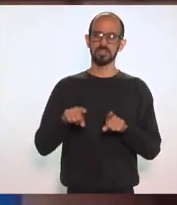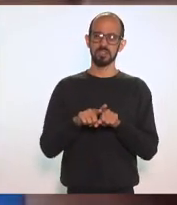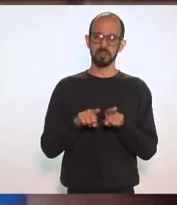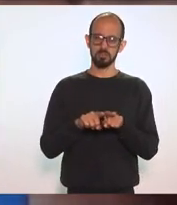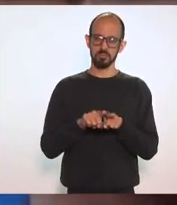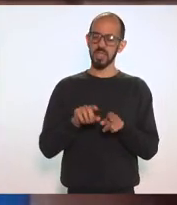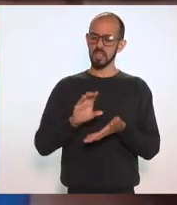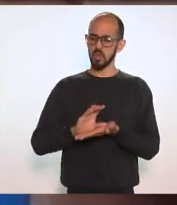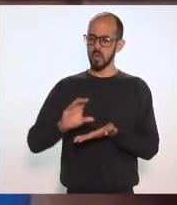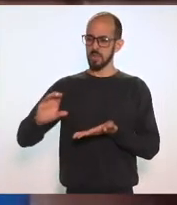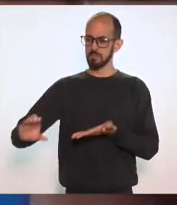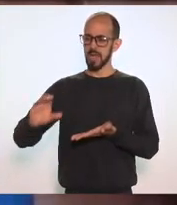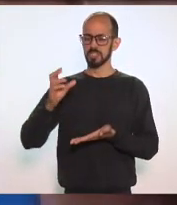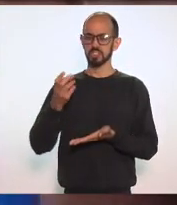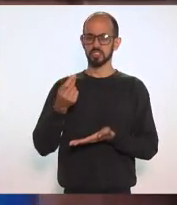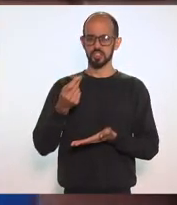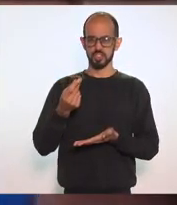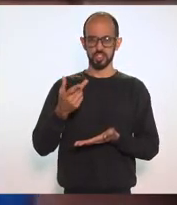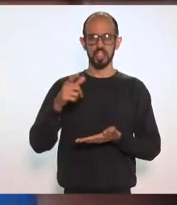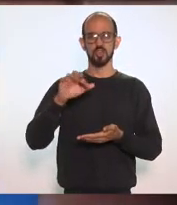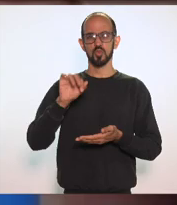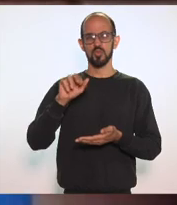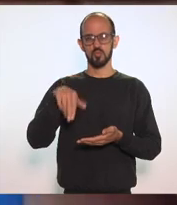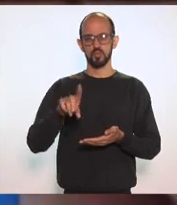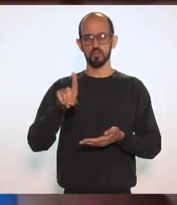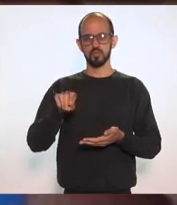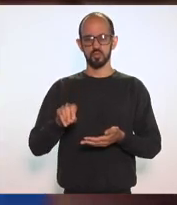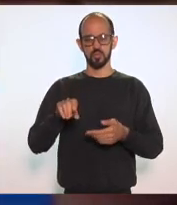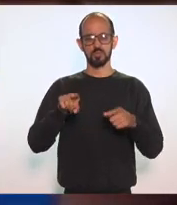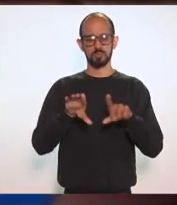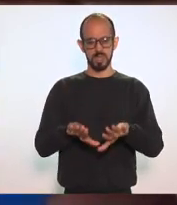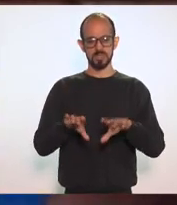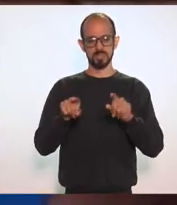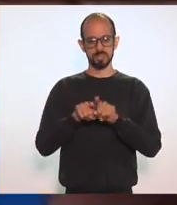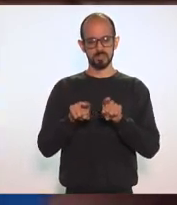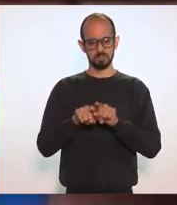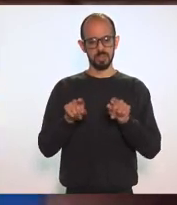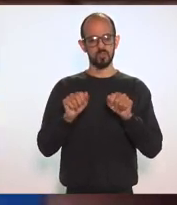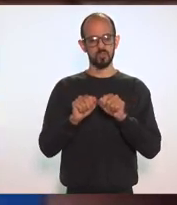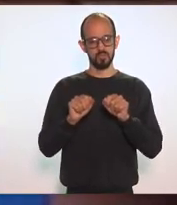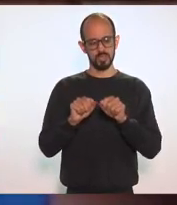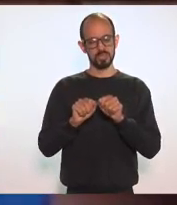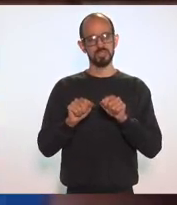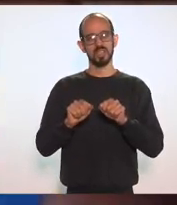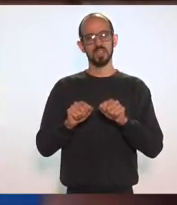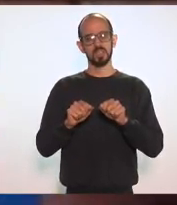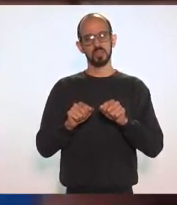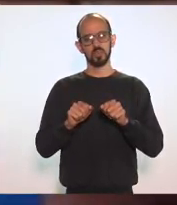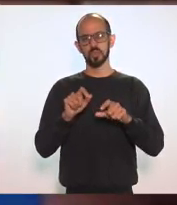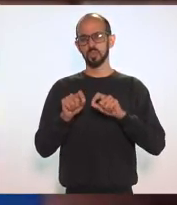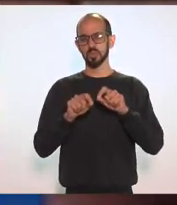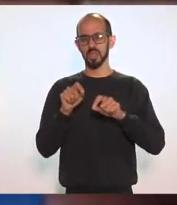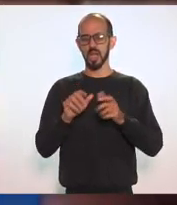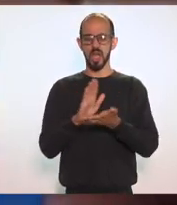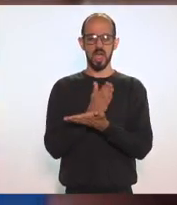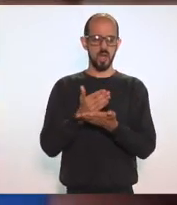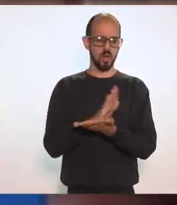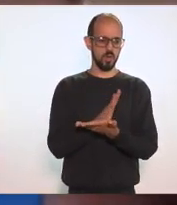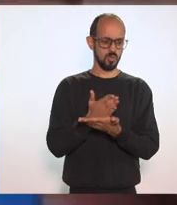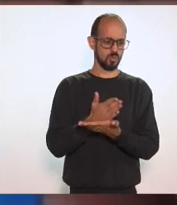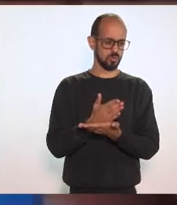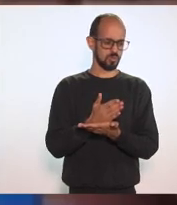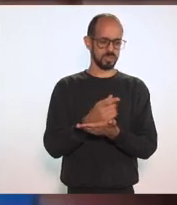repasse de recursos do fundo, mas fazendo também alusão a essas violações. O deputado Luiz Paulo disse aqui muito